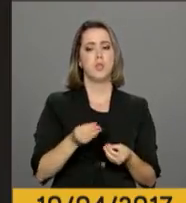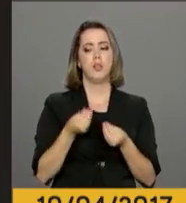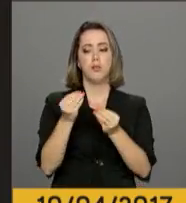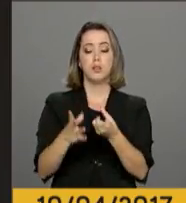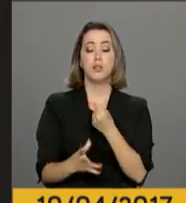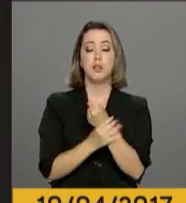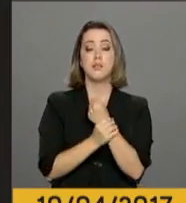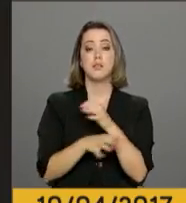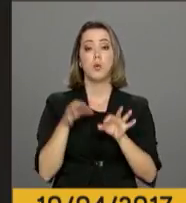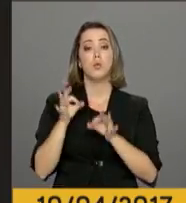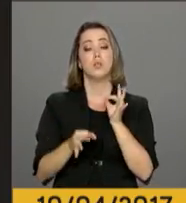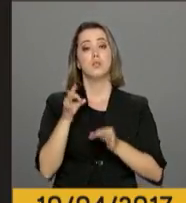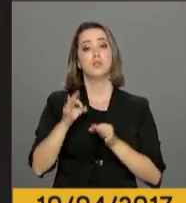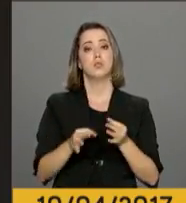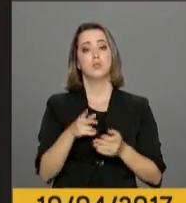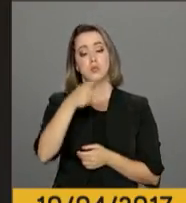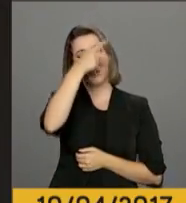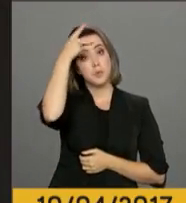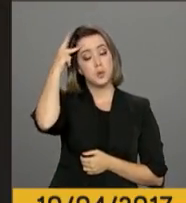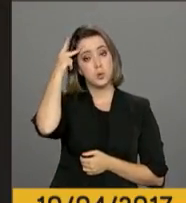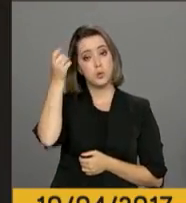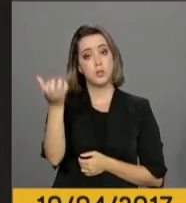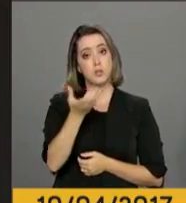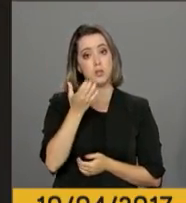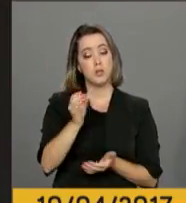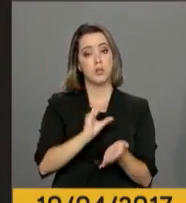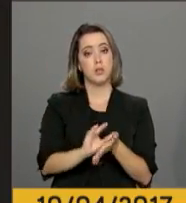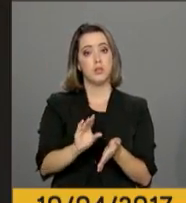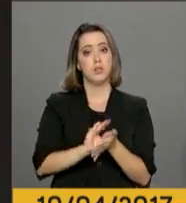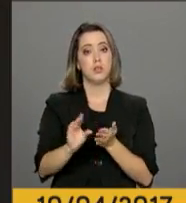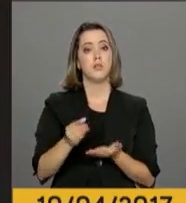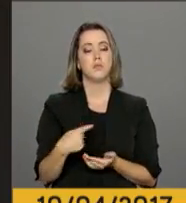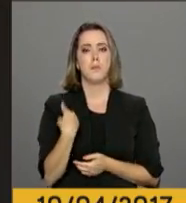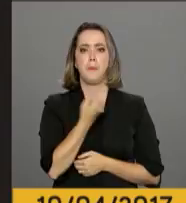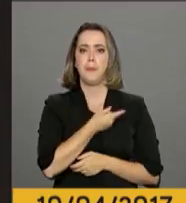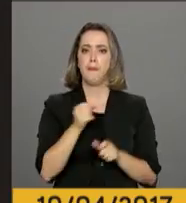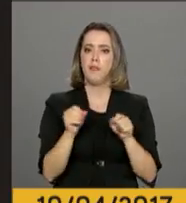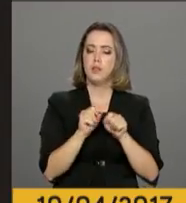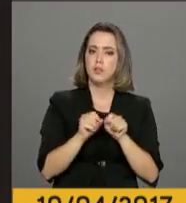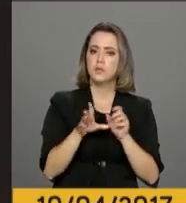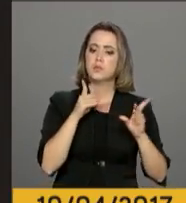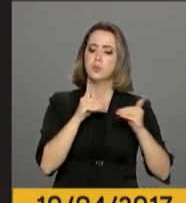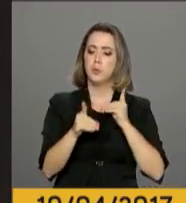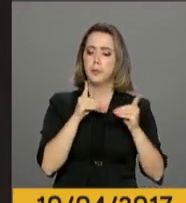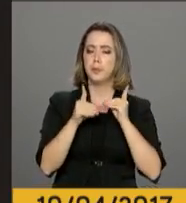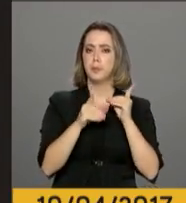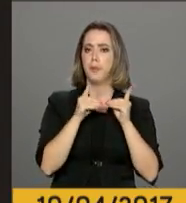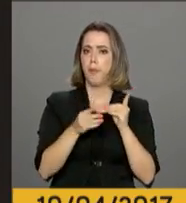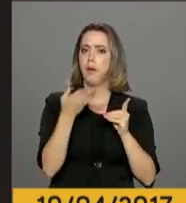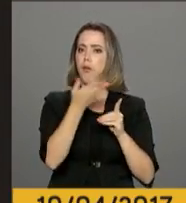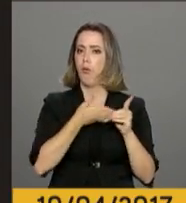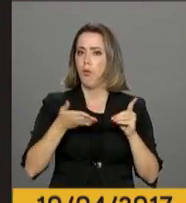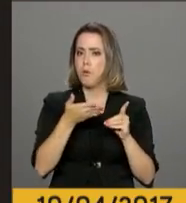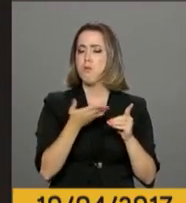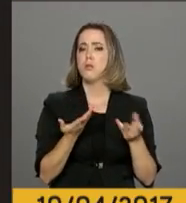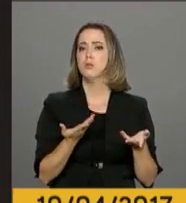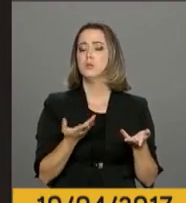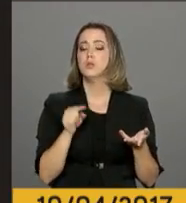segurança jurídica a quem investe. E nós fizemos, meus amigos, por meio do diálogo. Vocês sabem